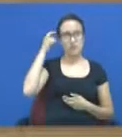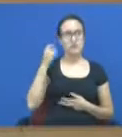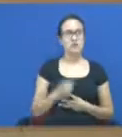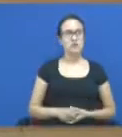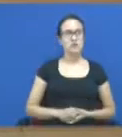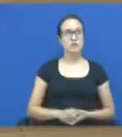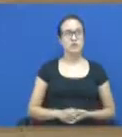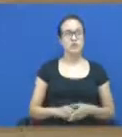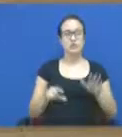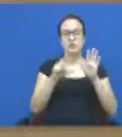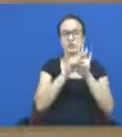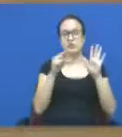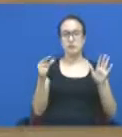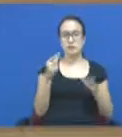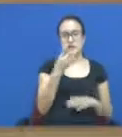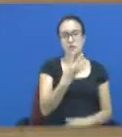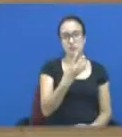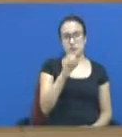emenda